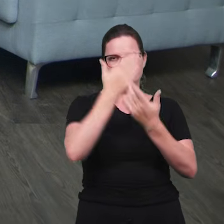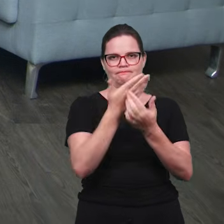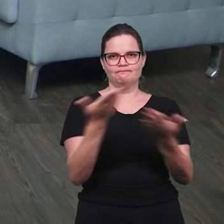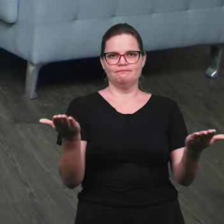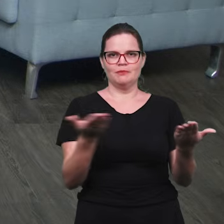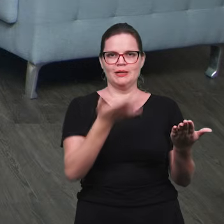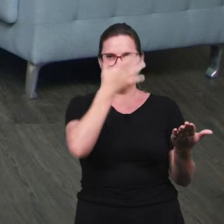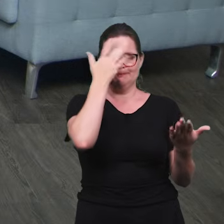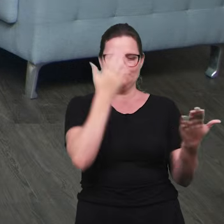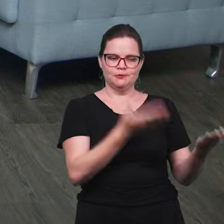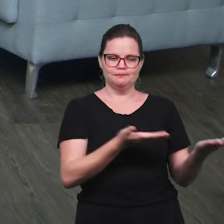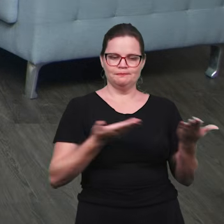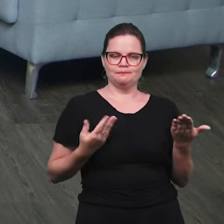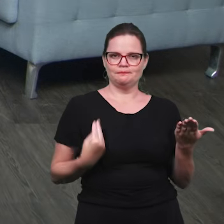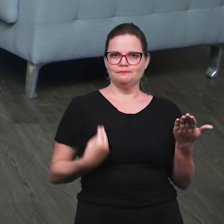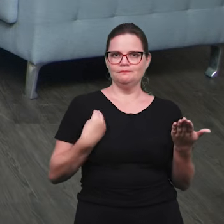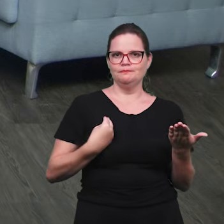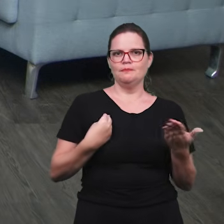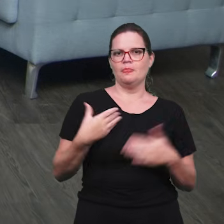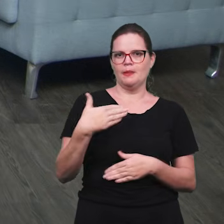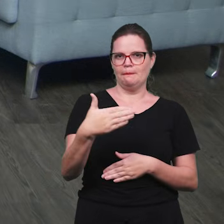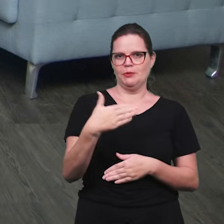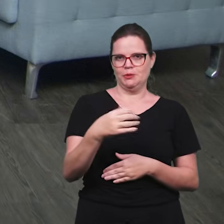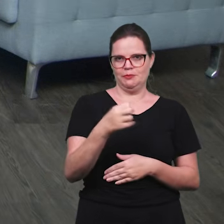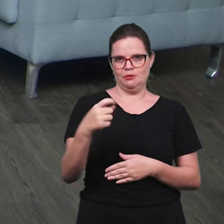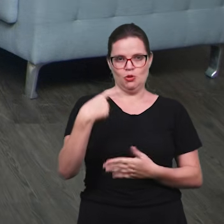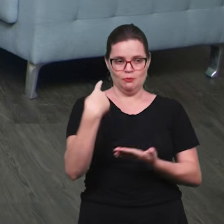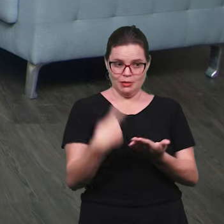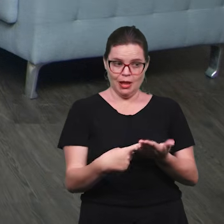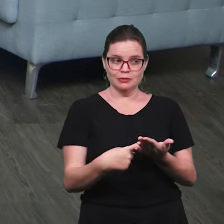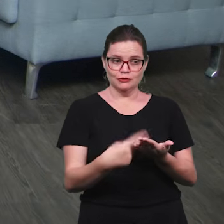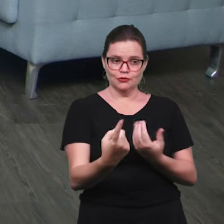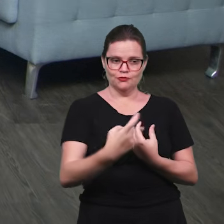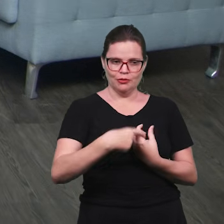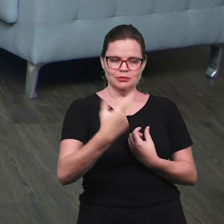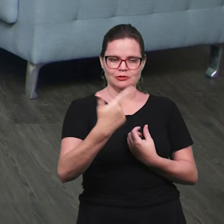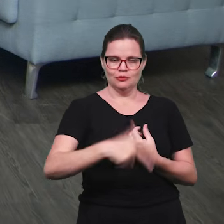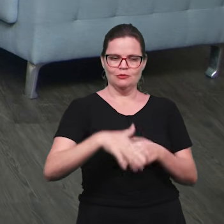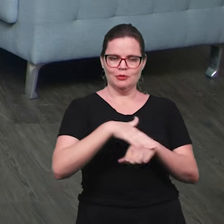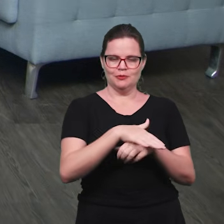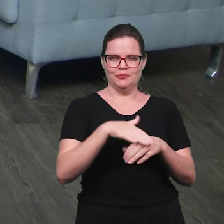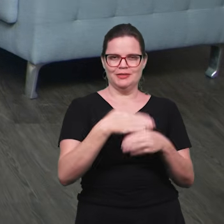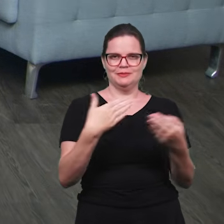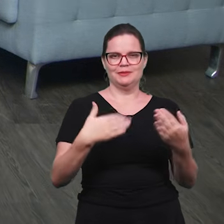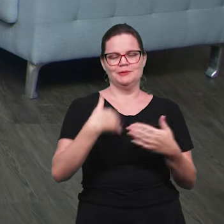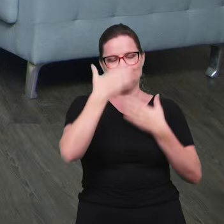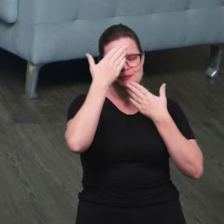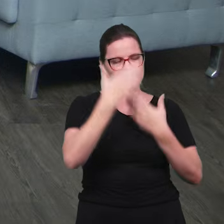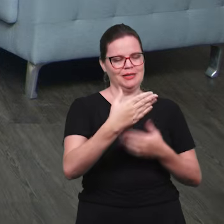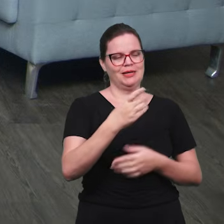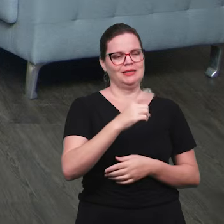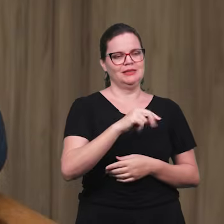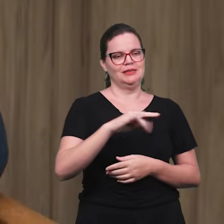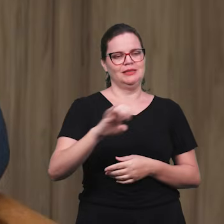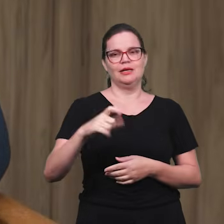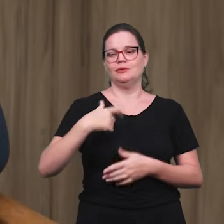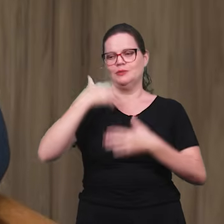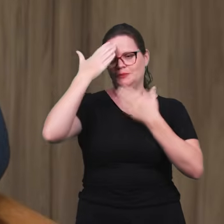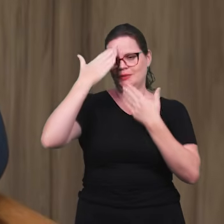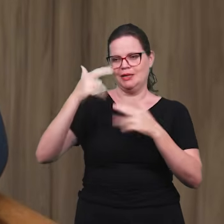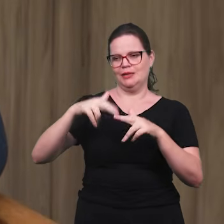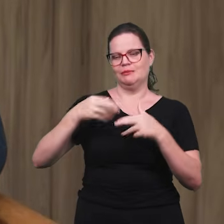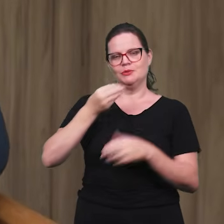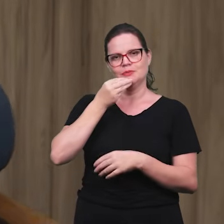nossos convidados e vamos para o próximo episódio conversar um pouco mais sobre assistência. Muito obrigado, Daniel. Obrigado a você